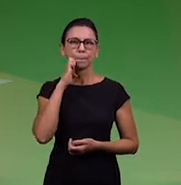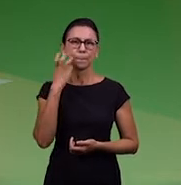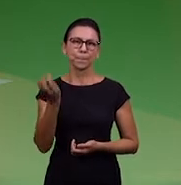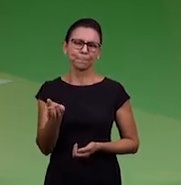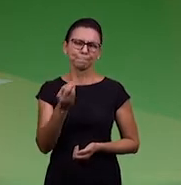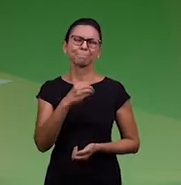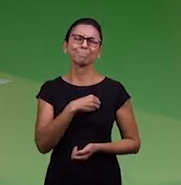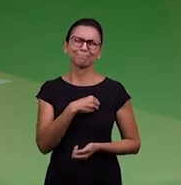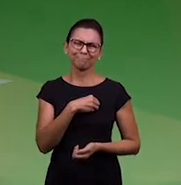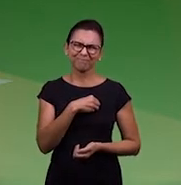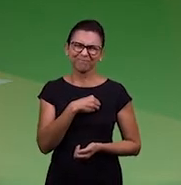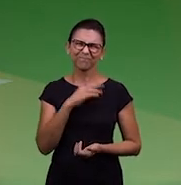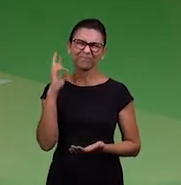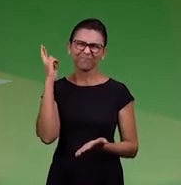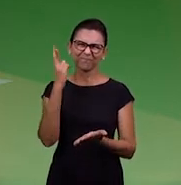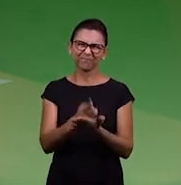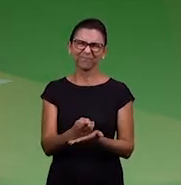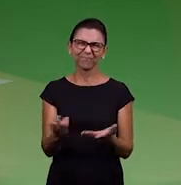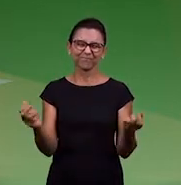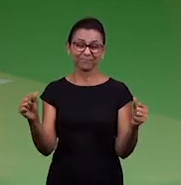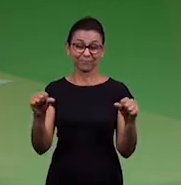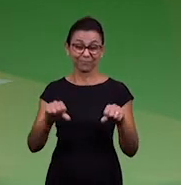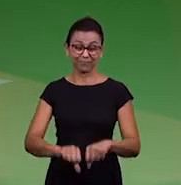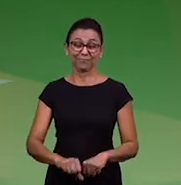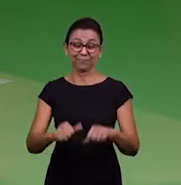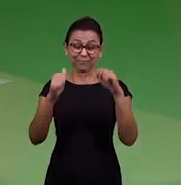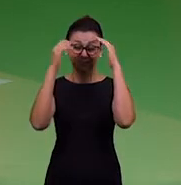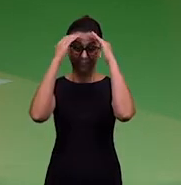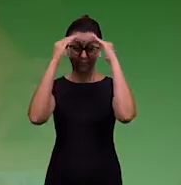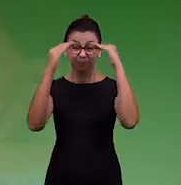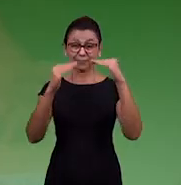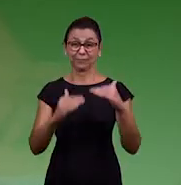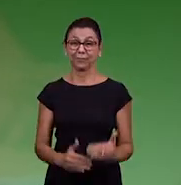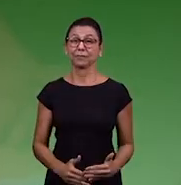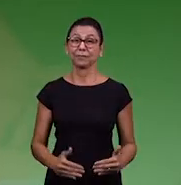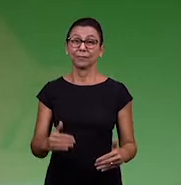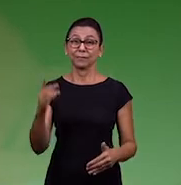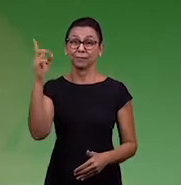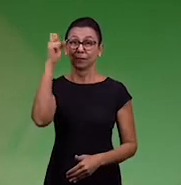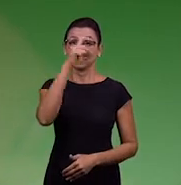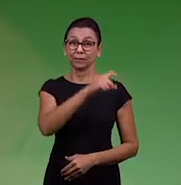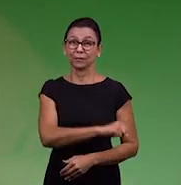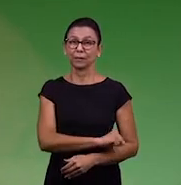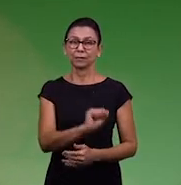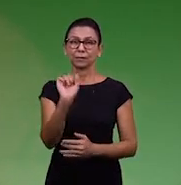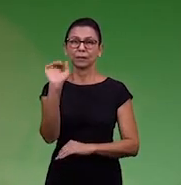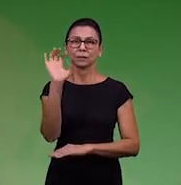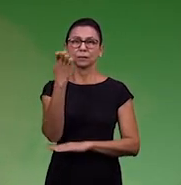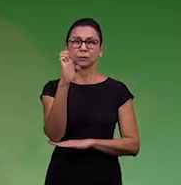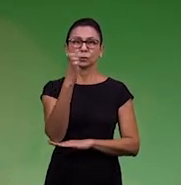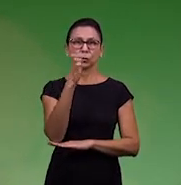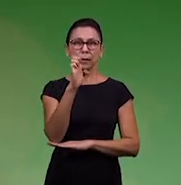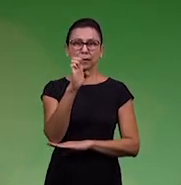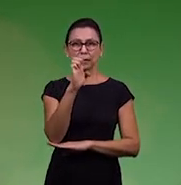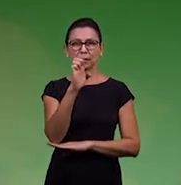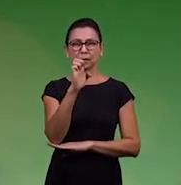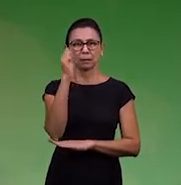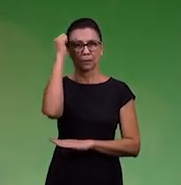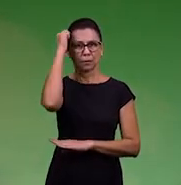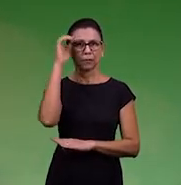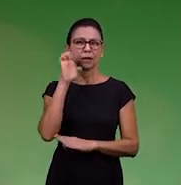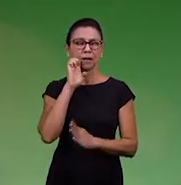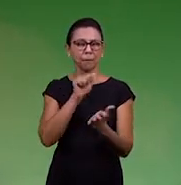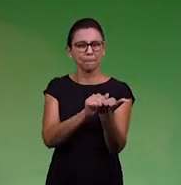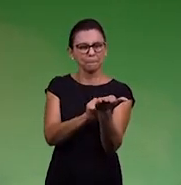ele arcou com as consequências da sua desobediência, foi expulso do Éden, como você acabou de dizer, houve